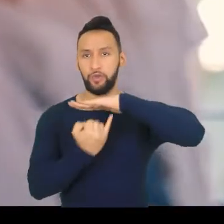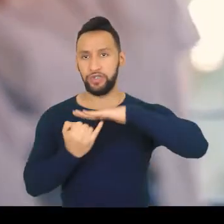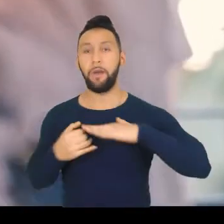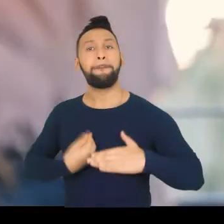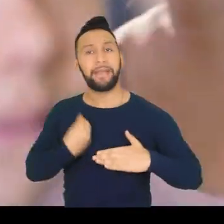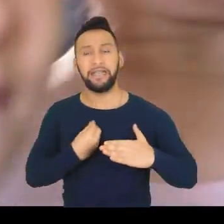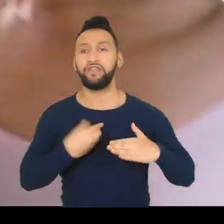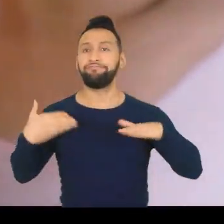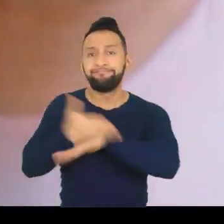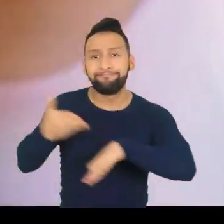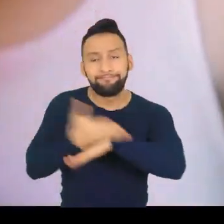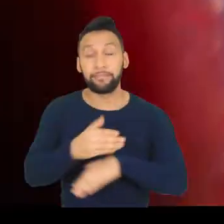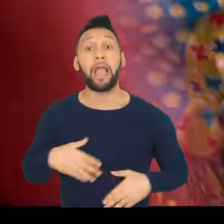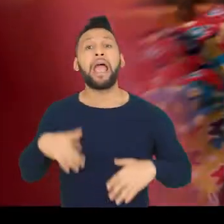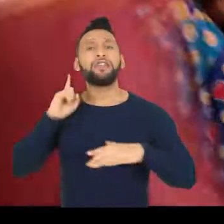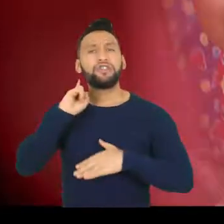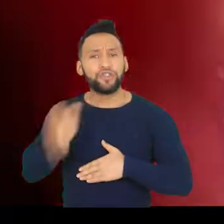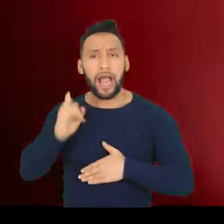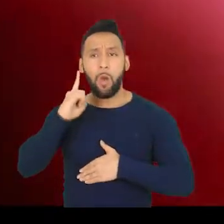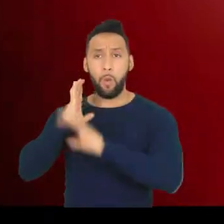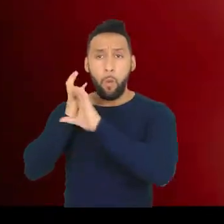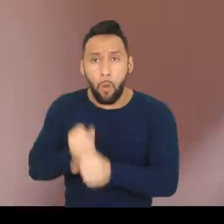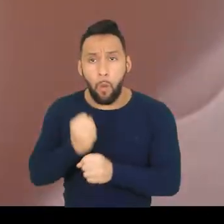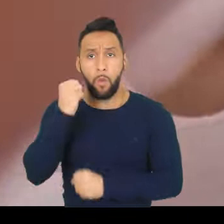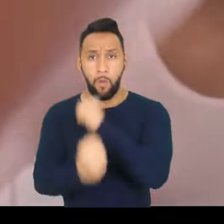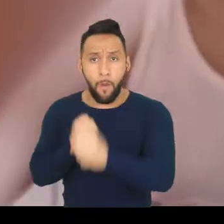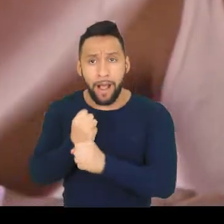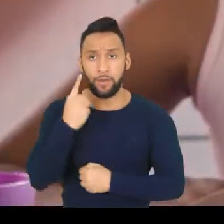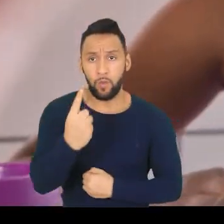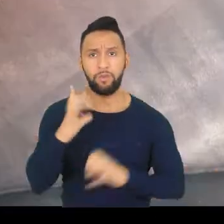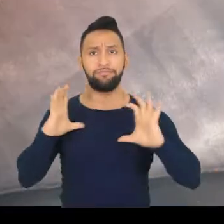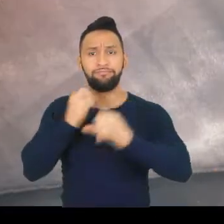um ano, o Mais Nutrição já beneficiou